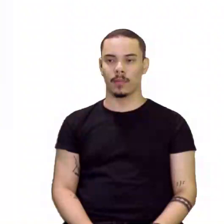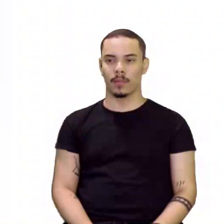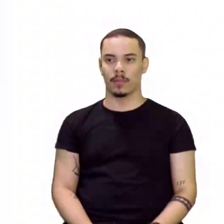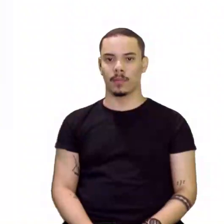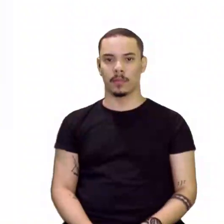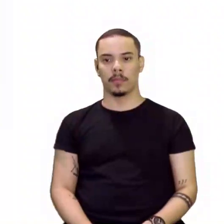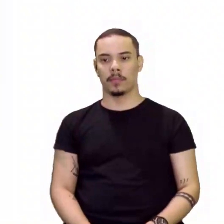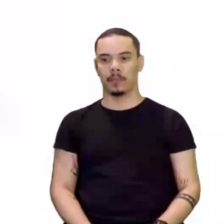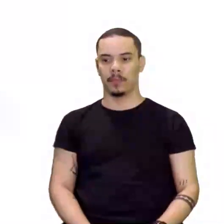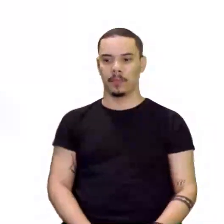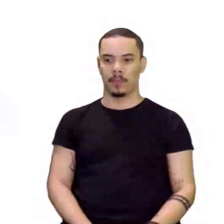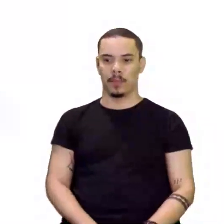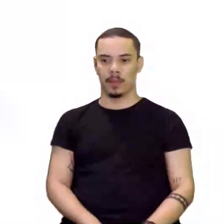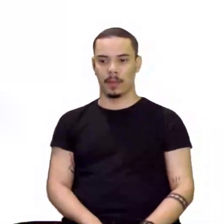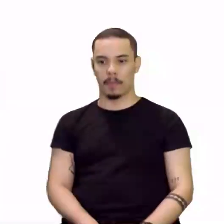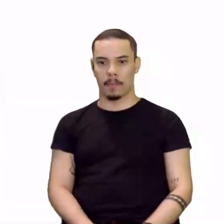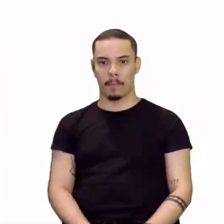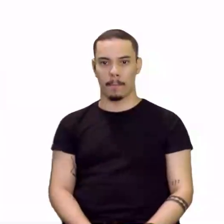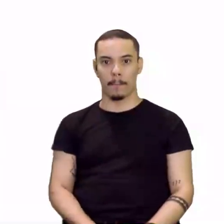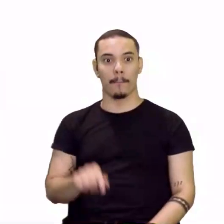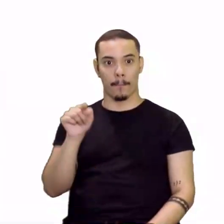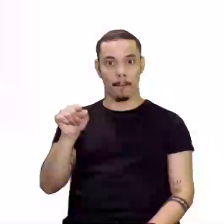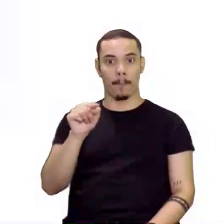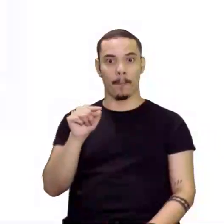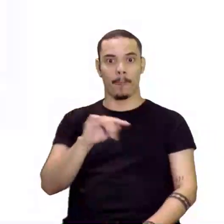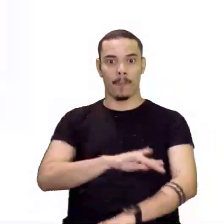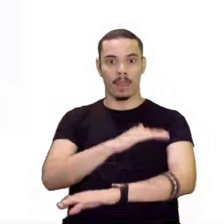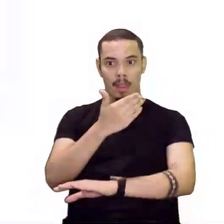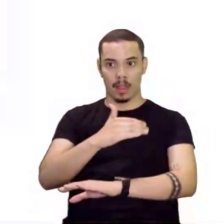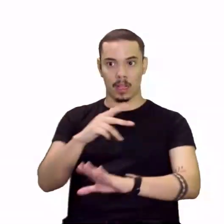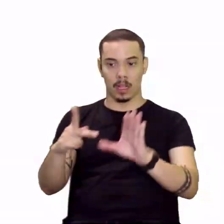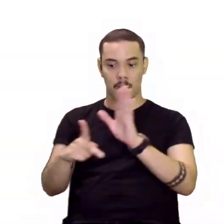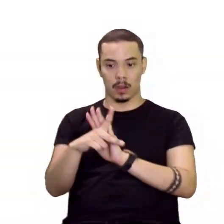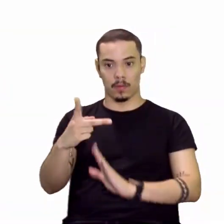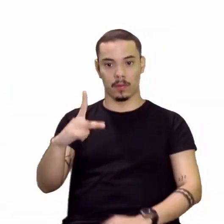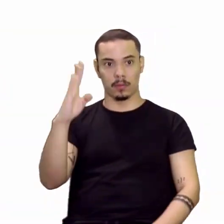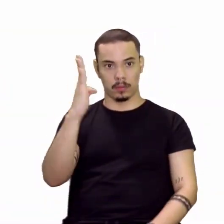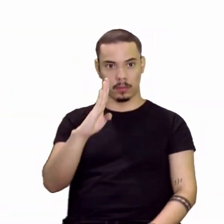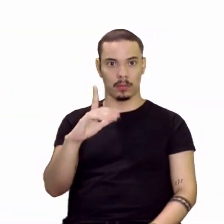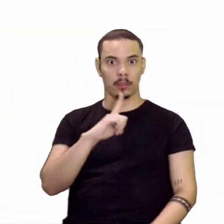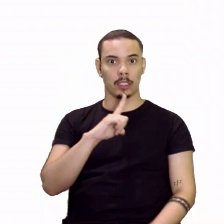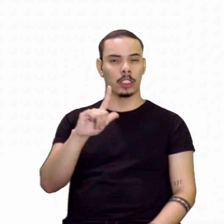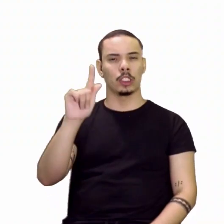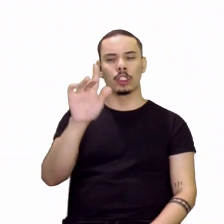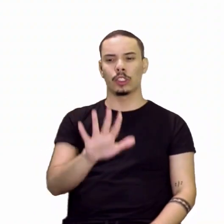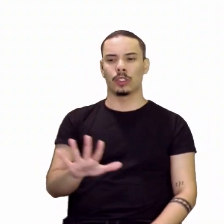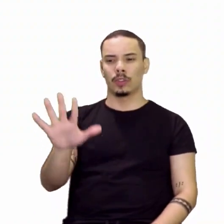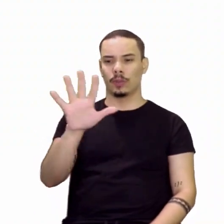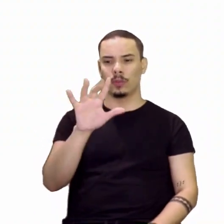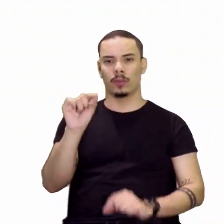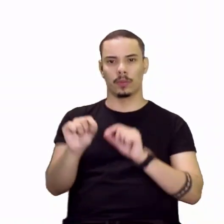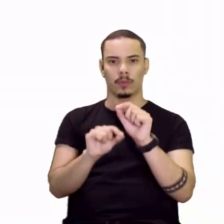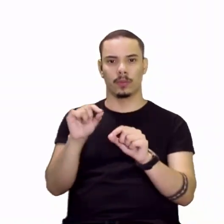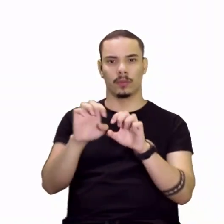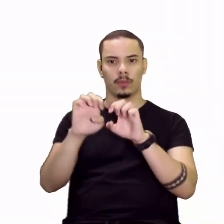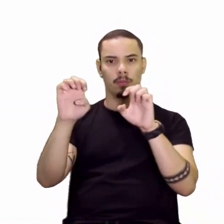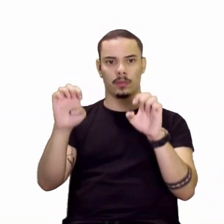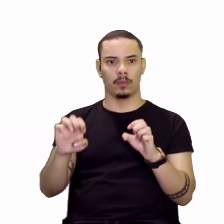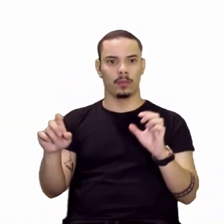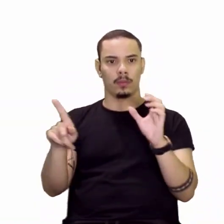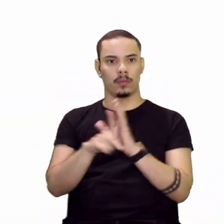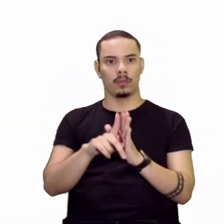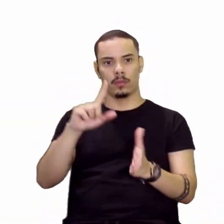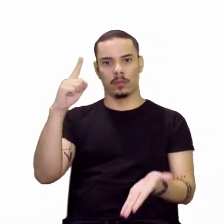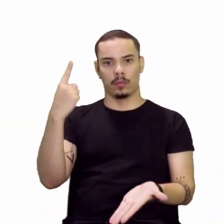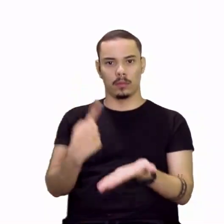Esse relevo, aqui no Brasil, ele é de um modo geral de uma estrutura